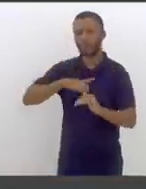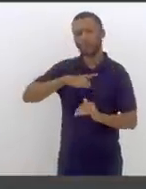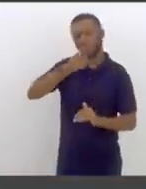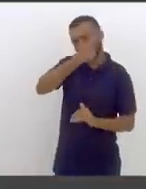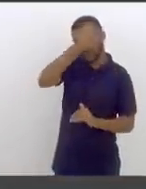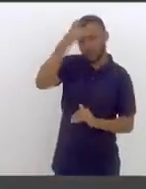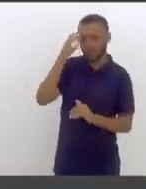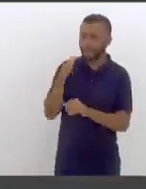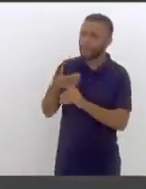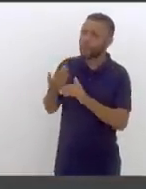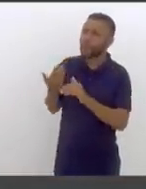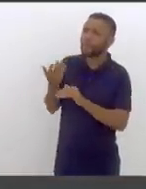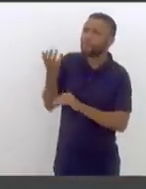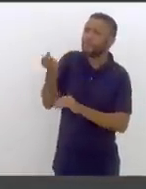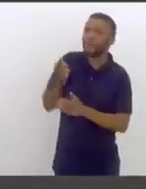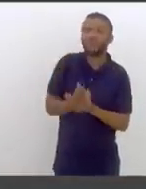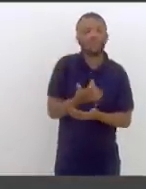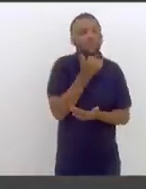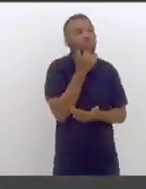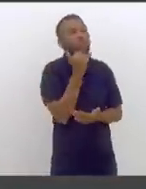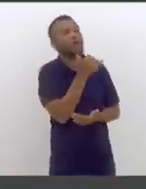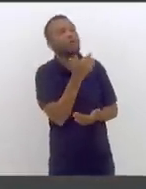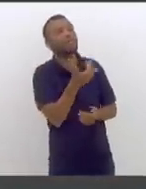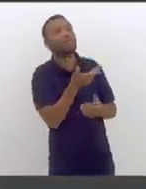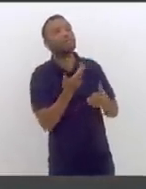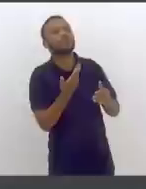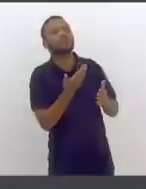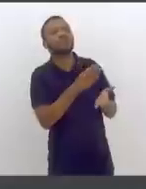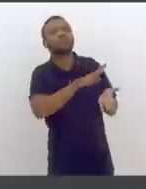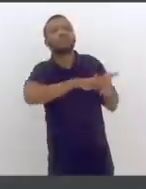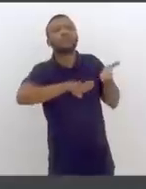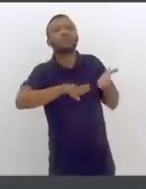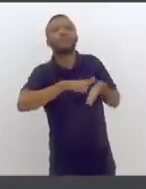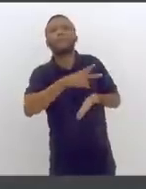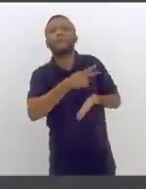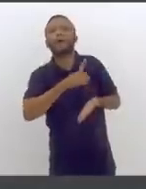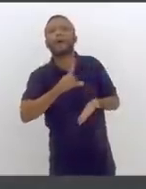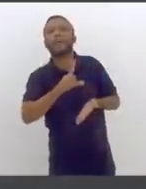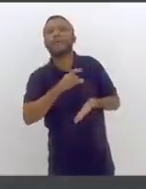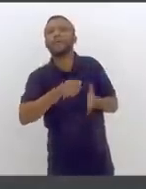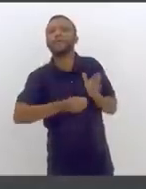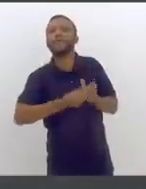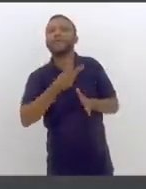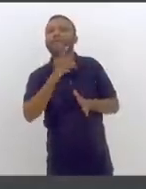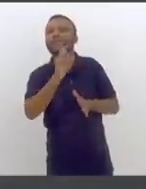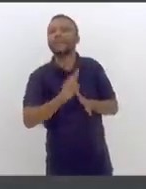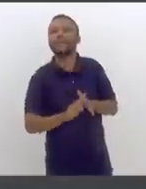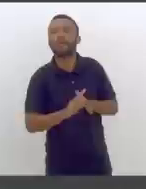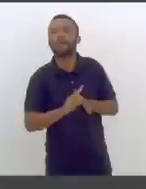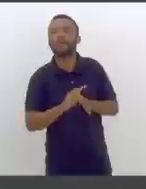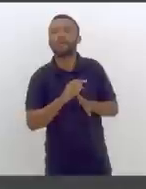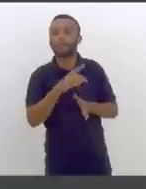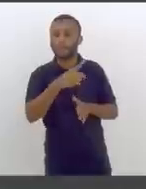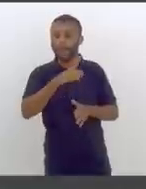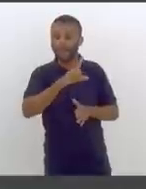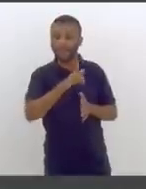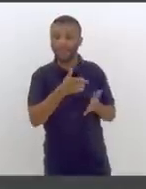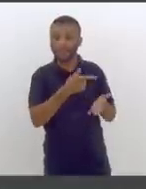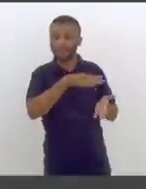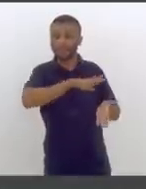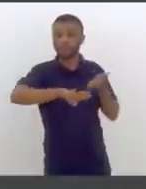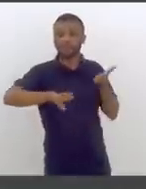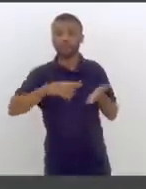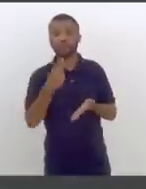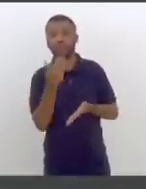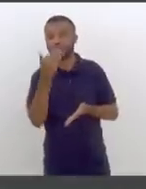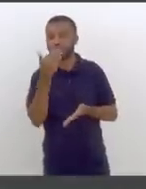e a sua história três vezes três vezes eu fui excluído da pele porque nós fundamos